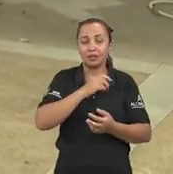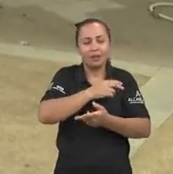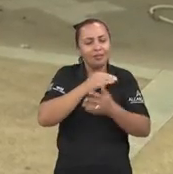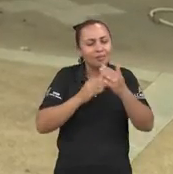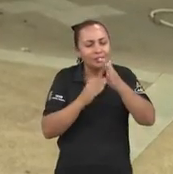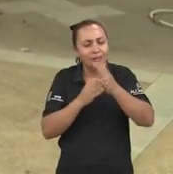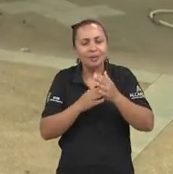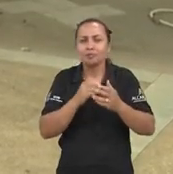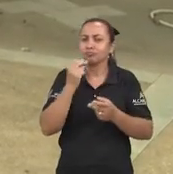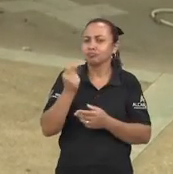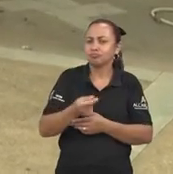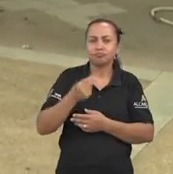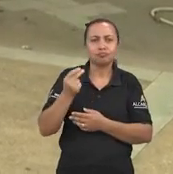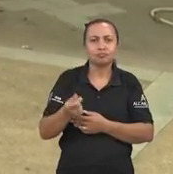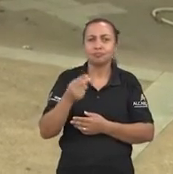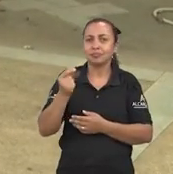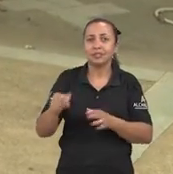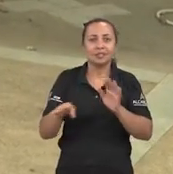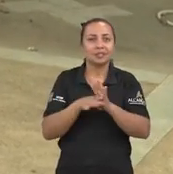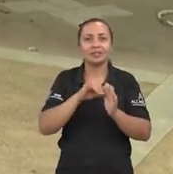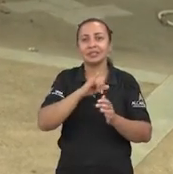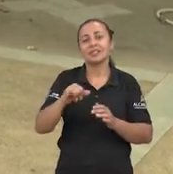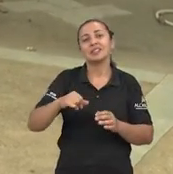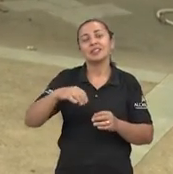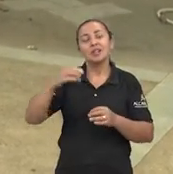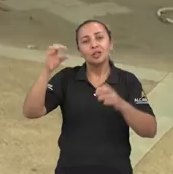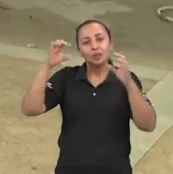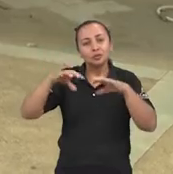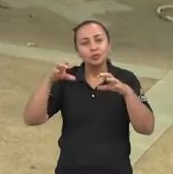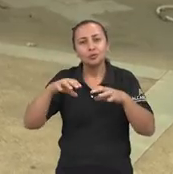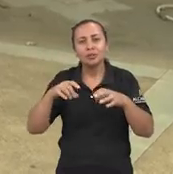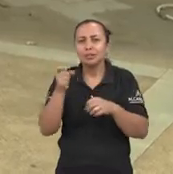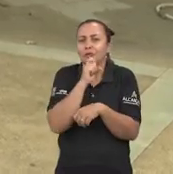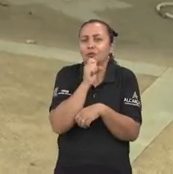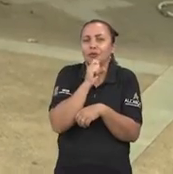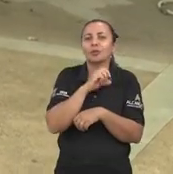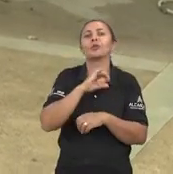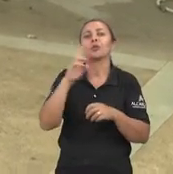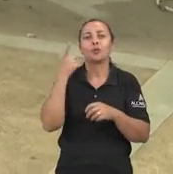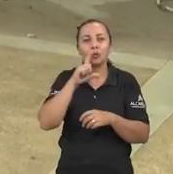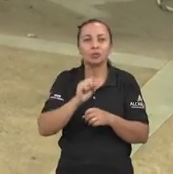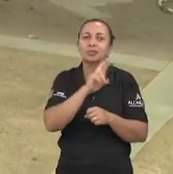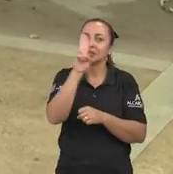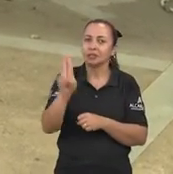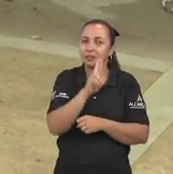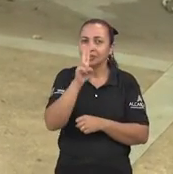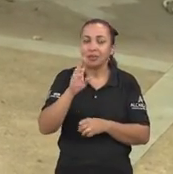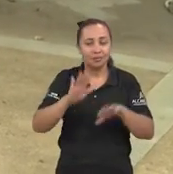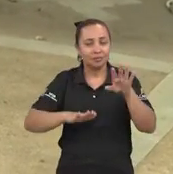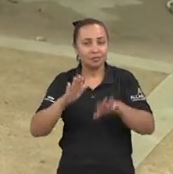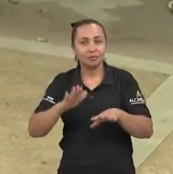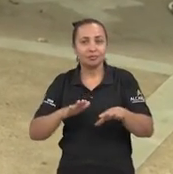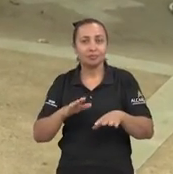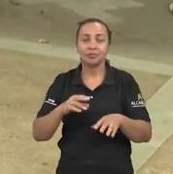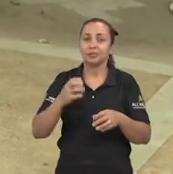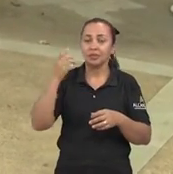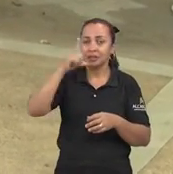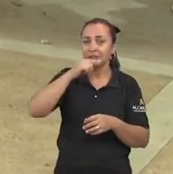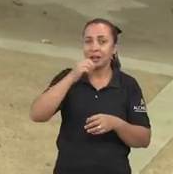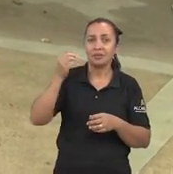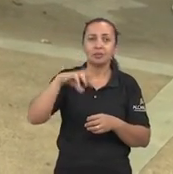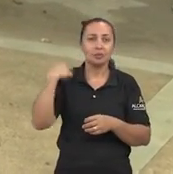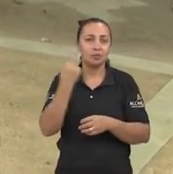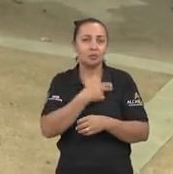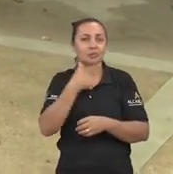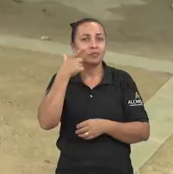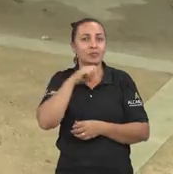tempo mesmo que você falou o tempo no dia de nebulosidade não tive intenção é tão de consegue Aí dependendo do tamanho do boi e do consumo